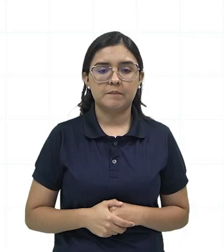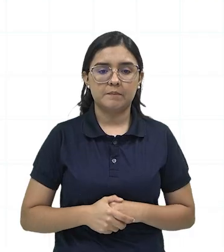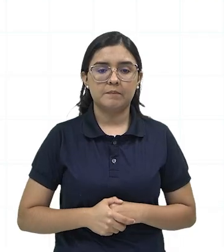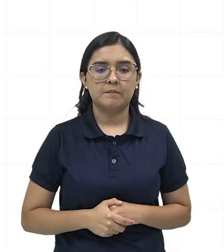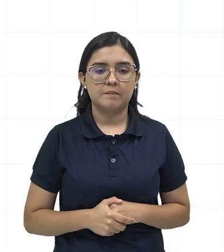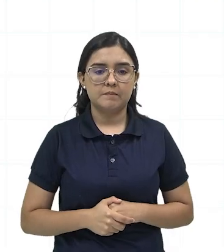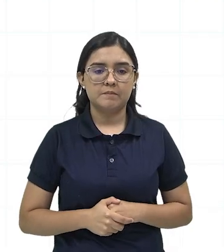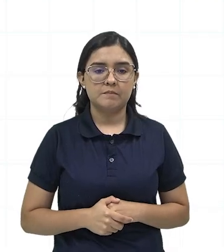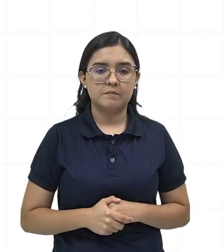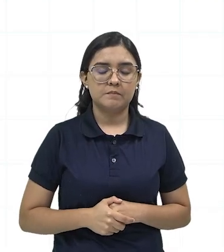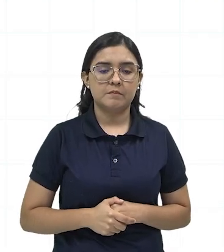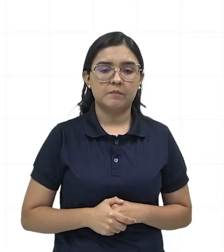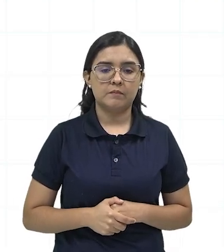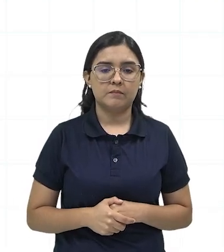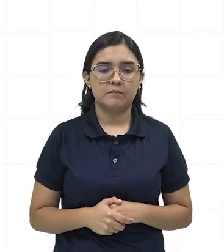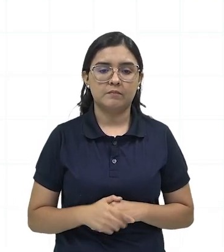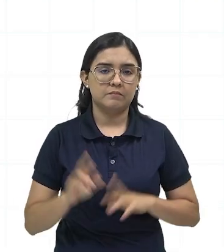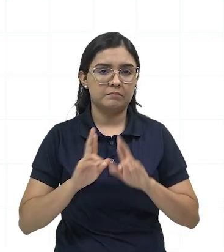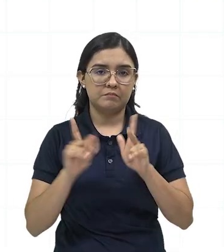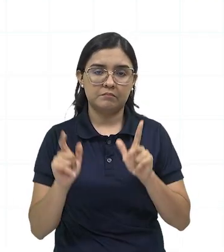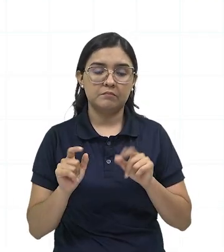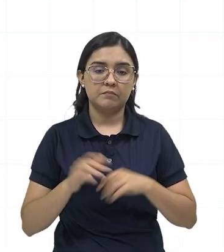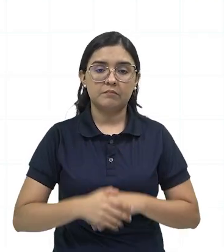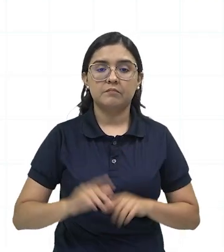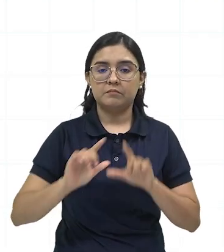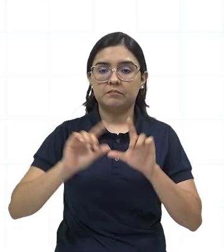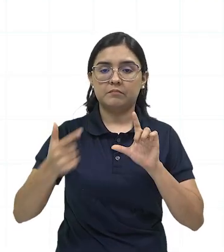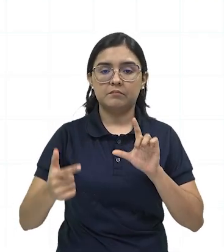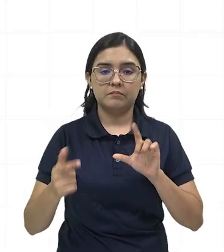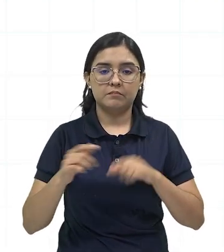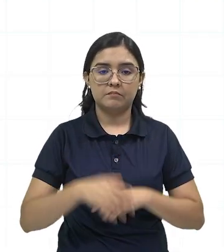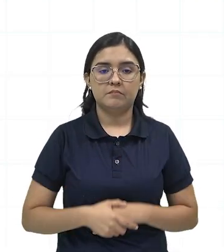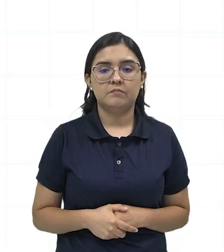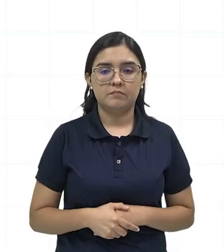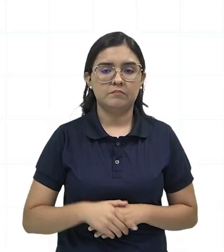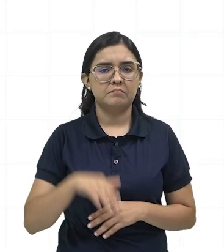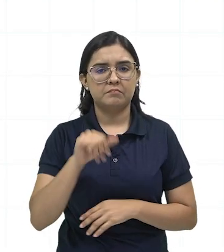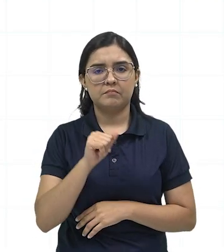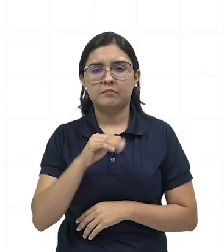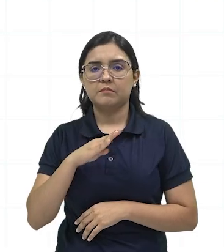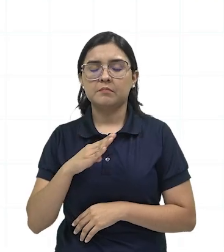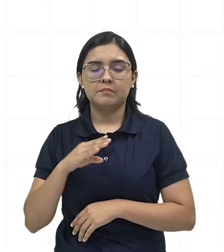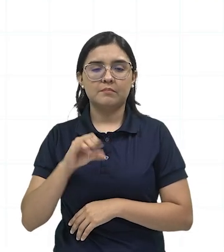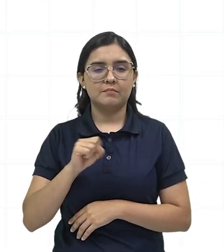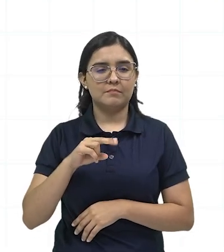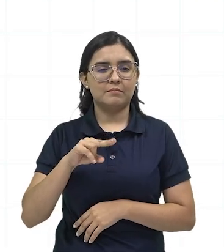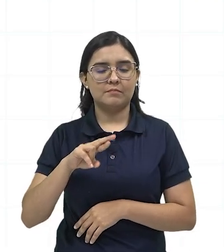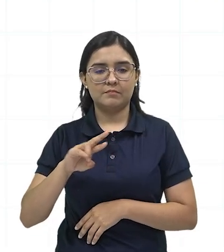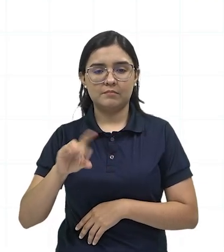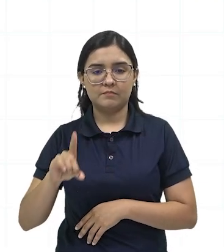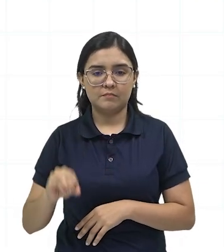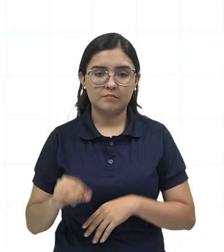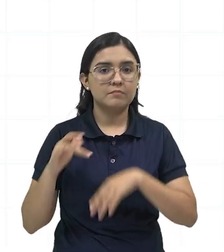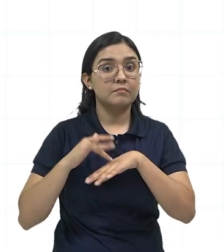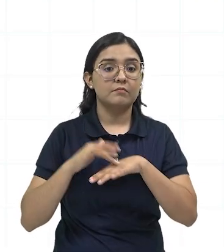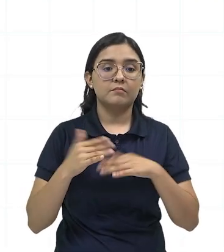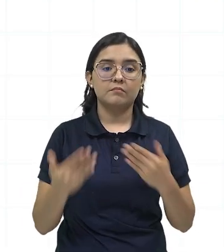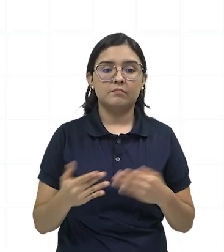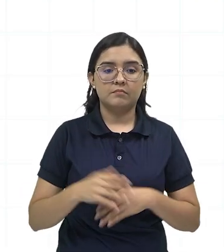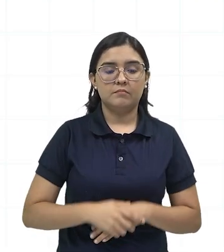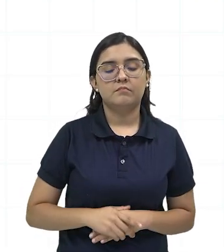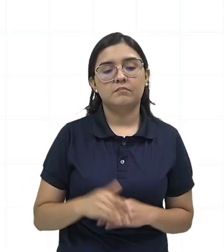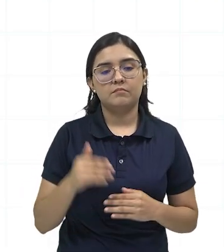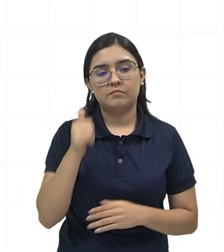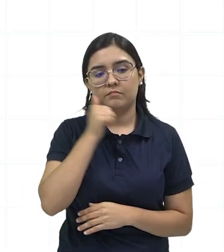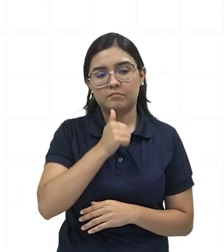completamente absurdas. O paradoxo está no campo do absurdo. Por exemplo, Marcelo dormia acordado